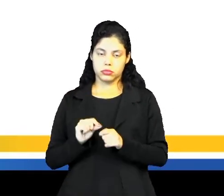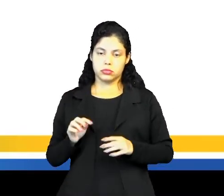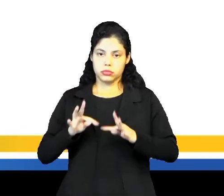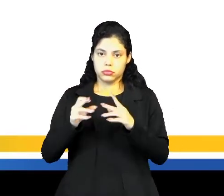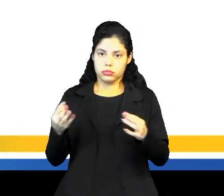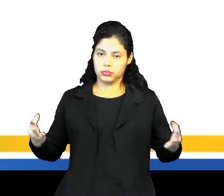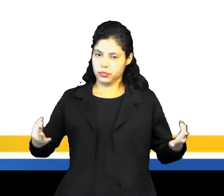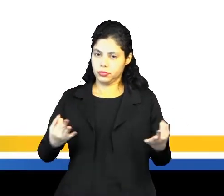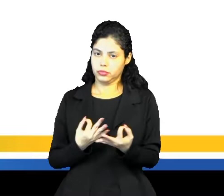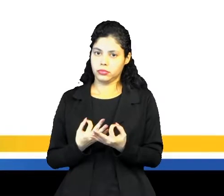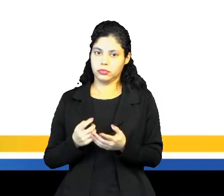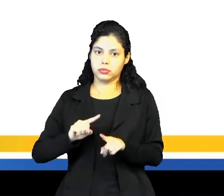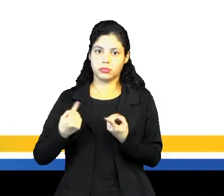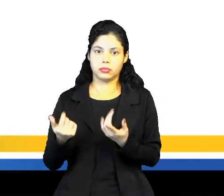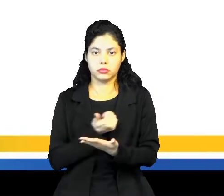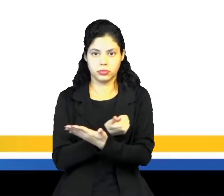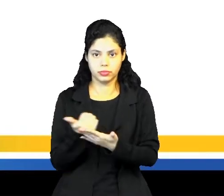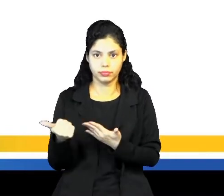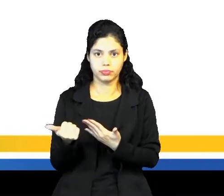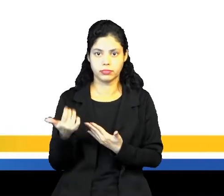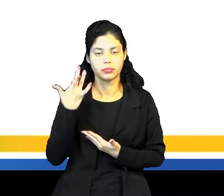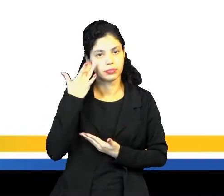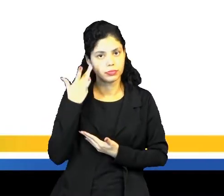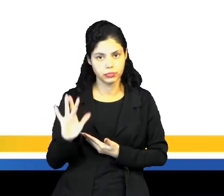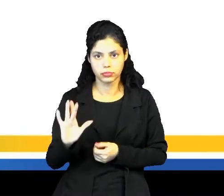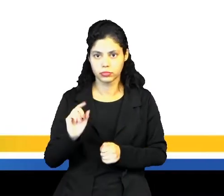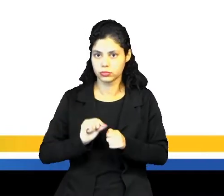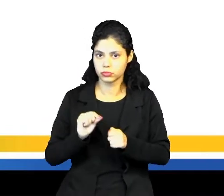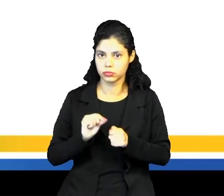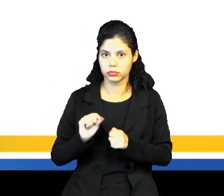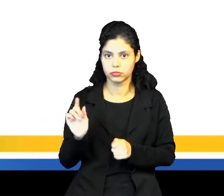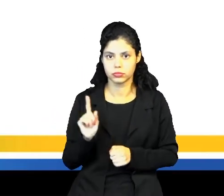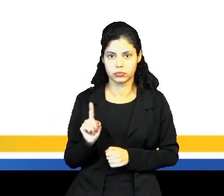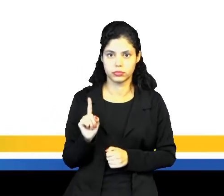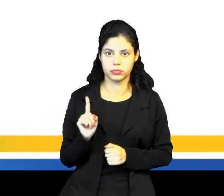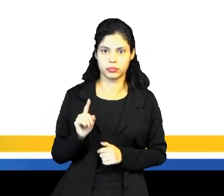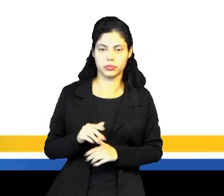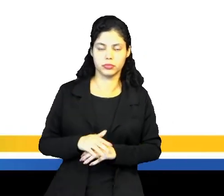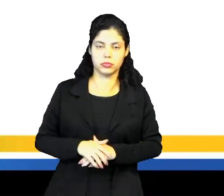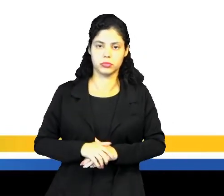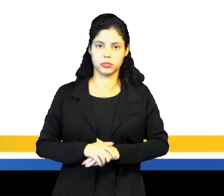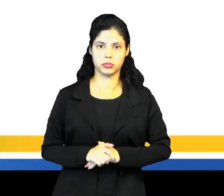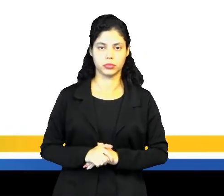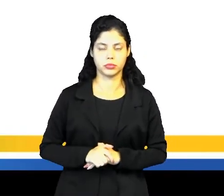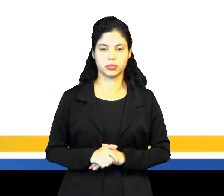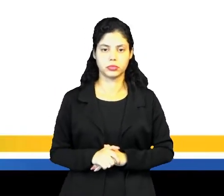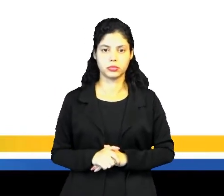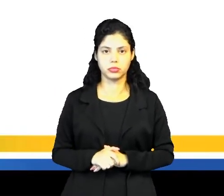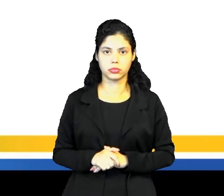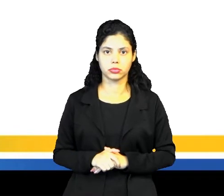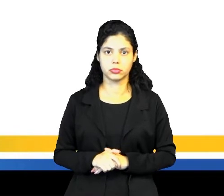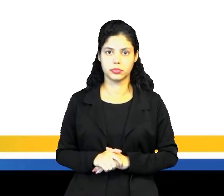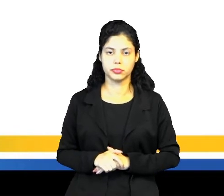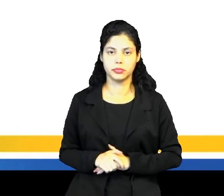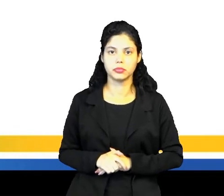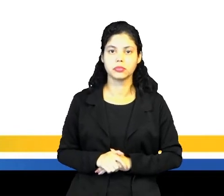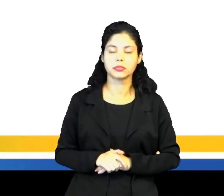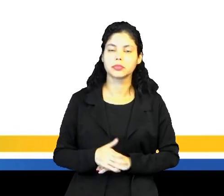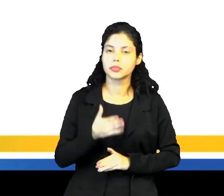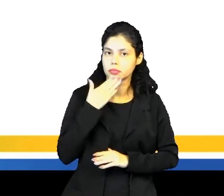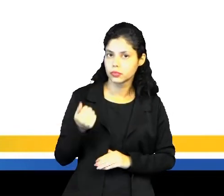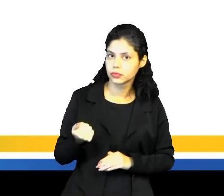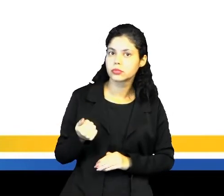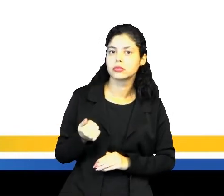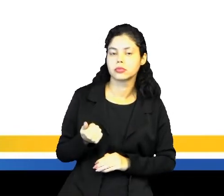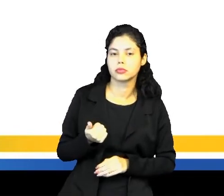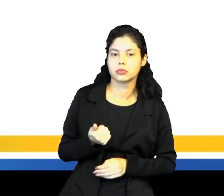tudo perfeitamente, mas na ação ele já não é tão bom quanto na fala, né? Então ele fala melhor do que